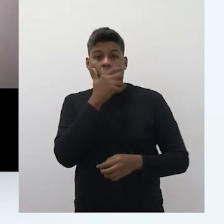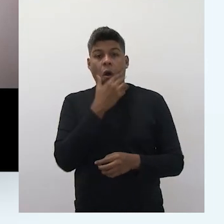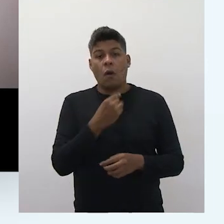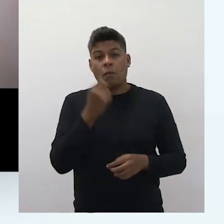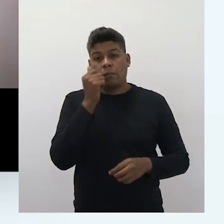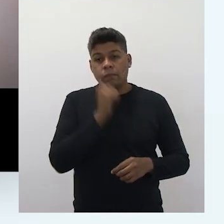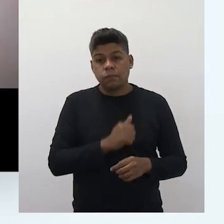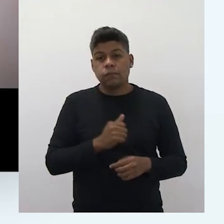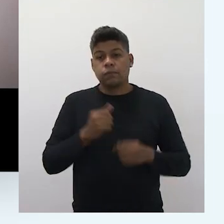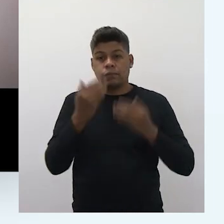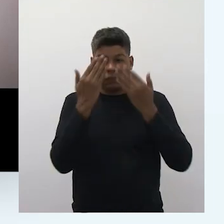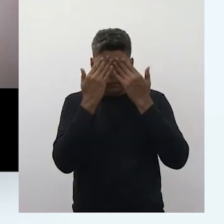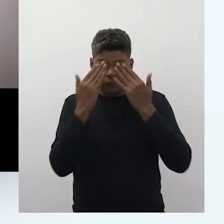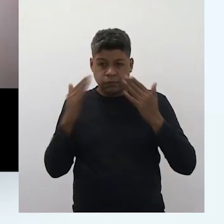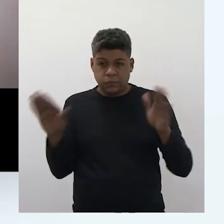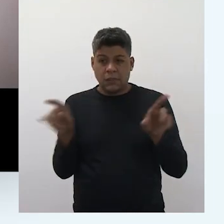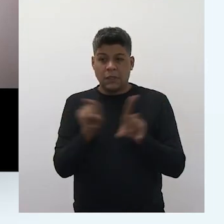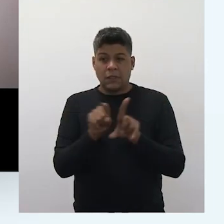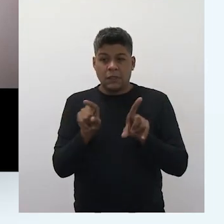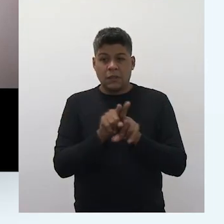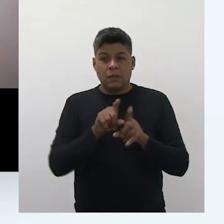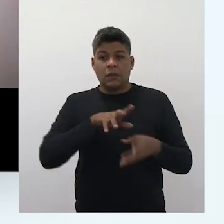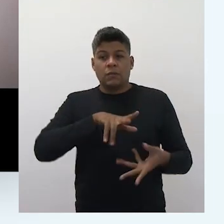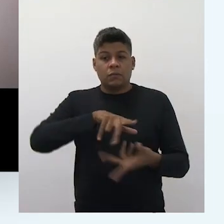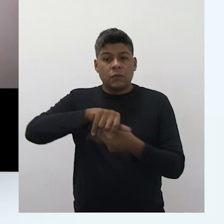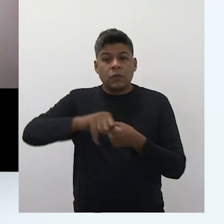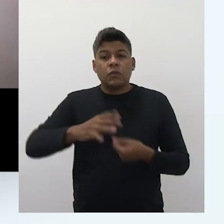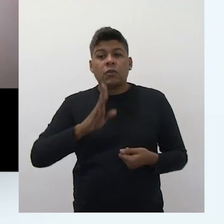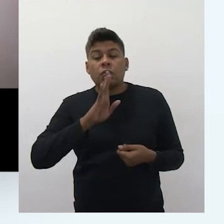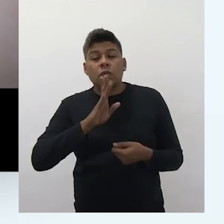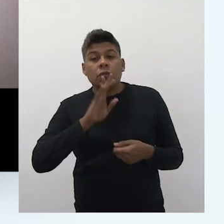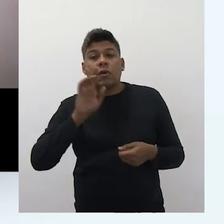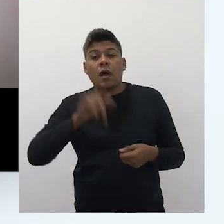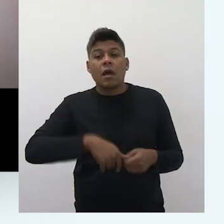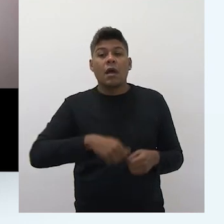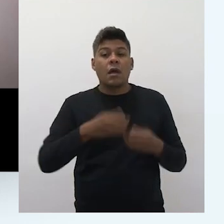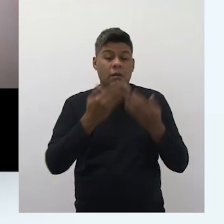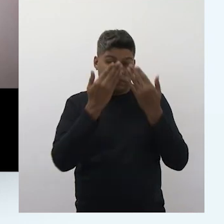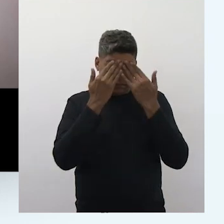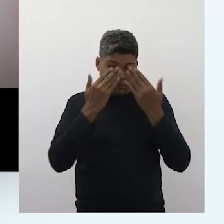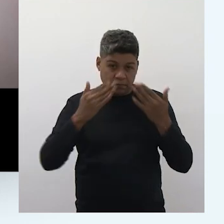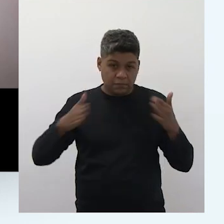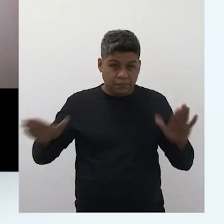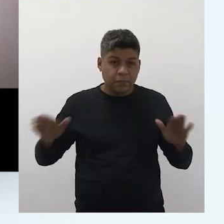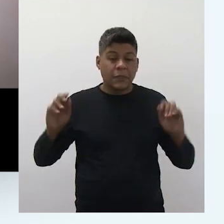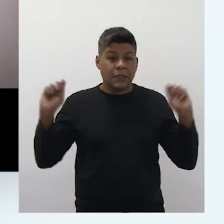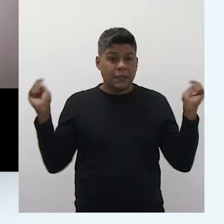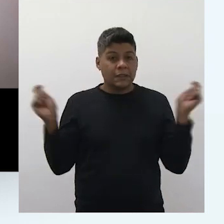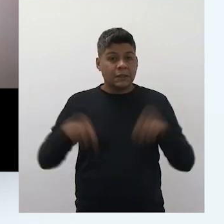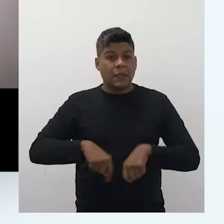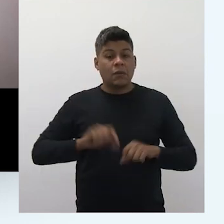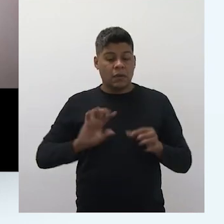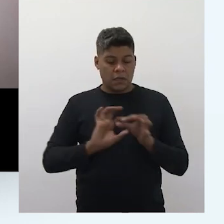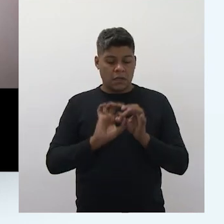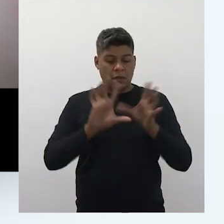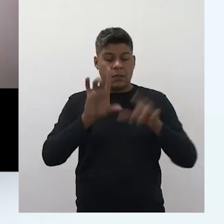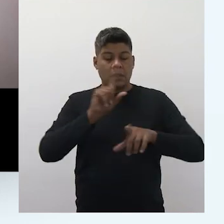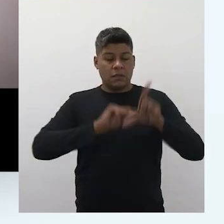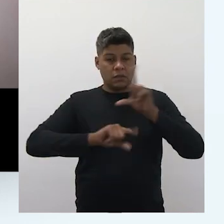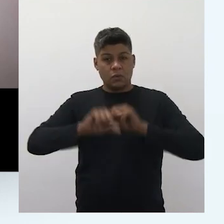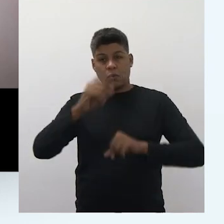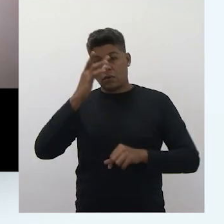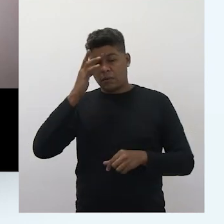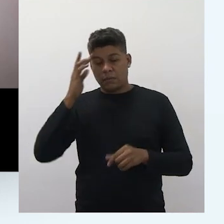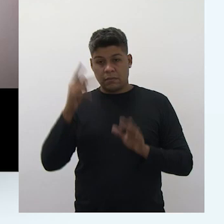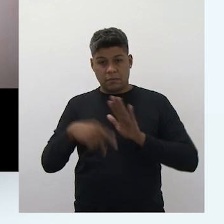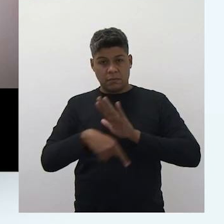repertório acadêmico e a sua leitura de mundo. Essa ampliação do repertório favorece a liberdade de escolha das